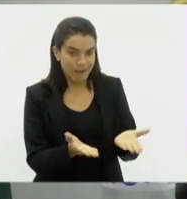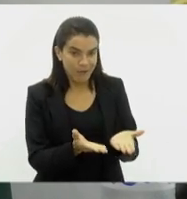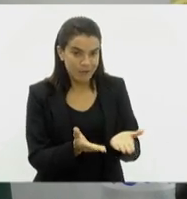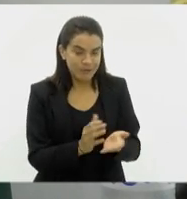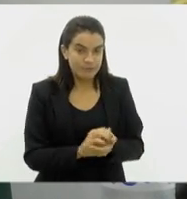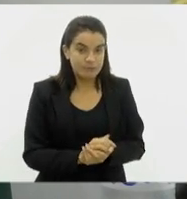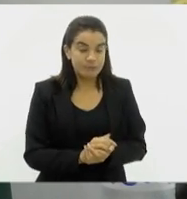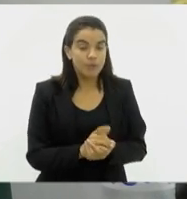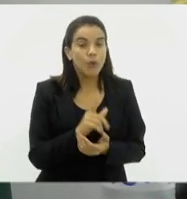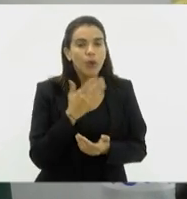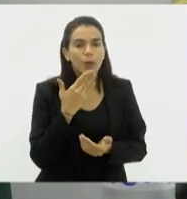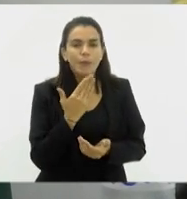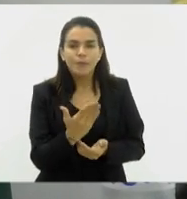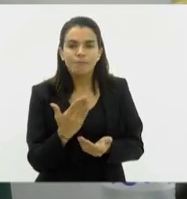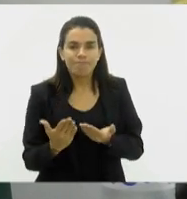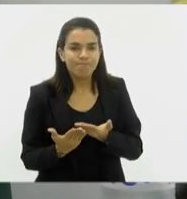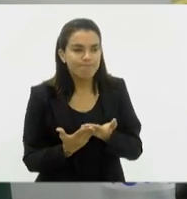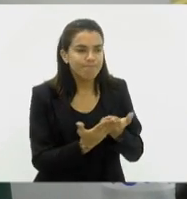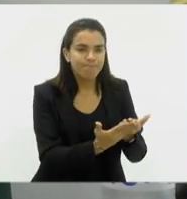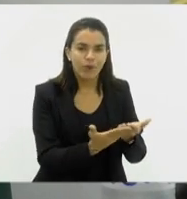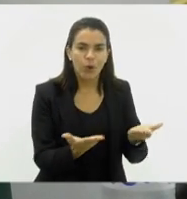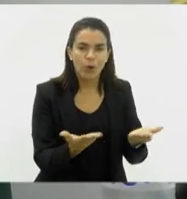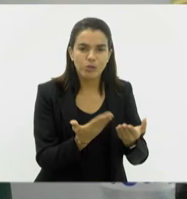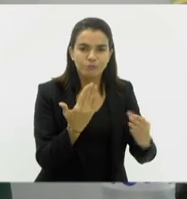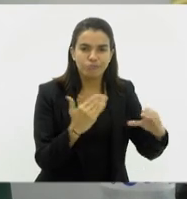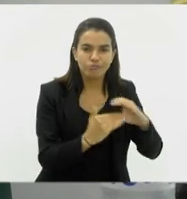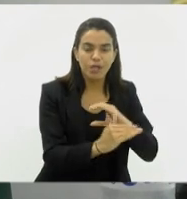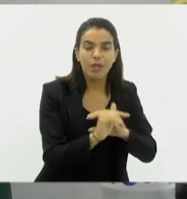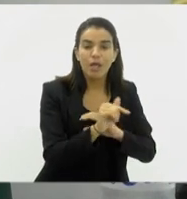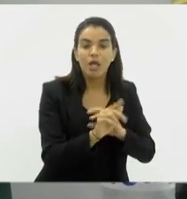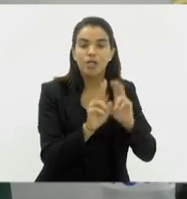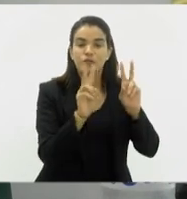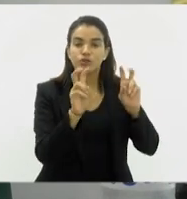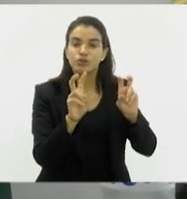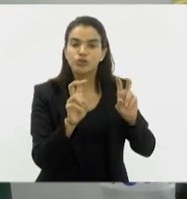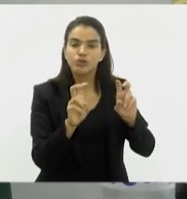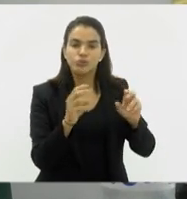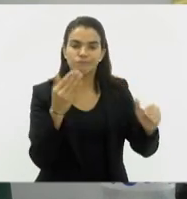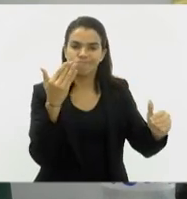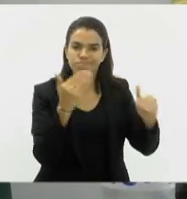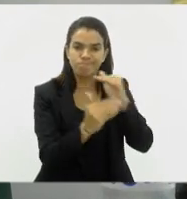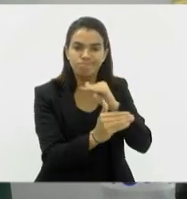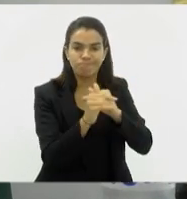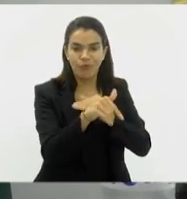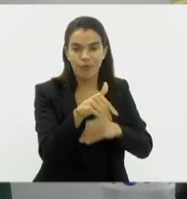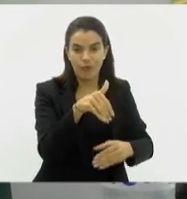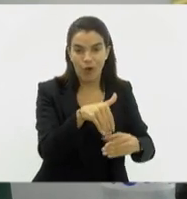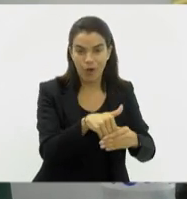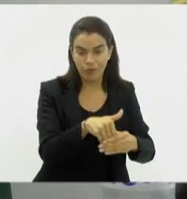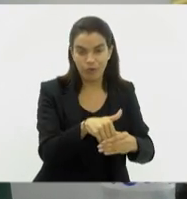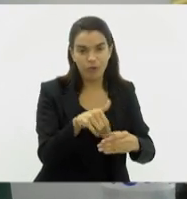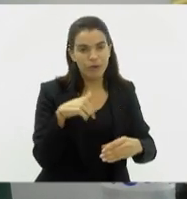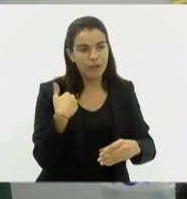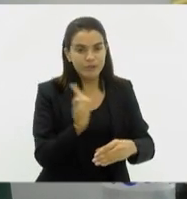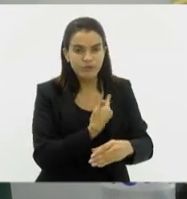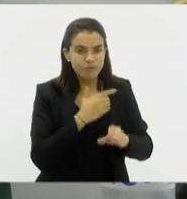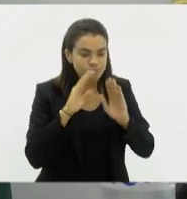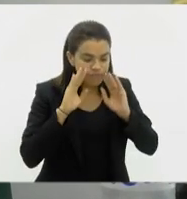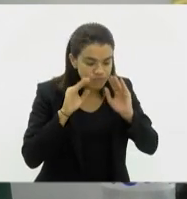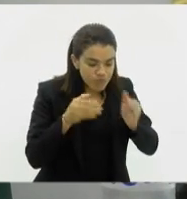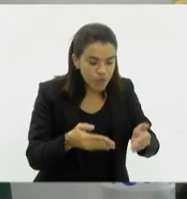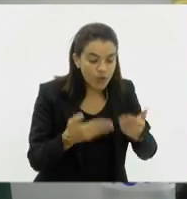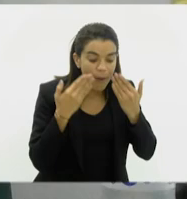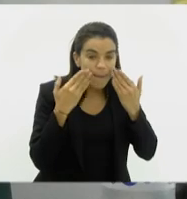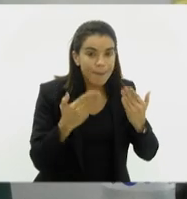o encaminhamento que eu gostaria que fosse dado aqui é pela rejeição desse voto Divergente e que nós possamos nos concentrar naquilo que foi